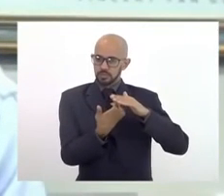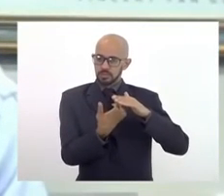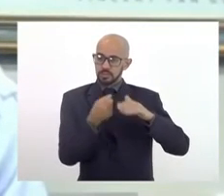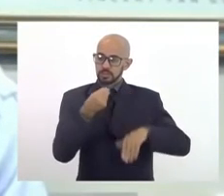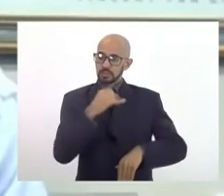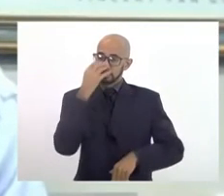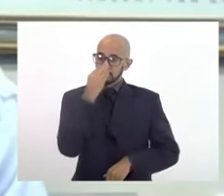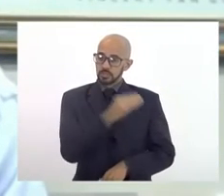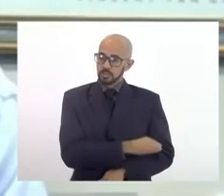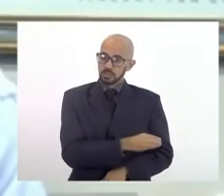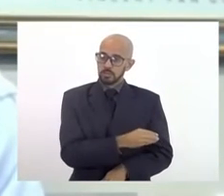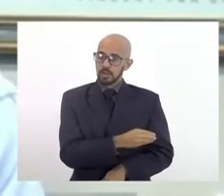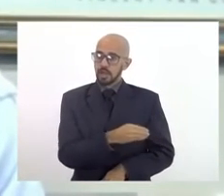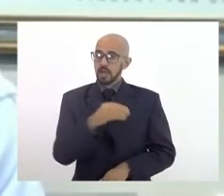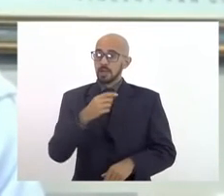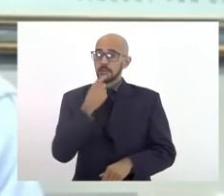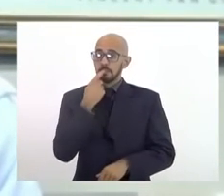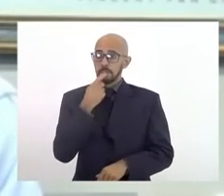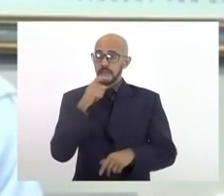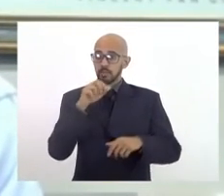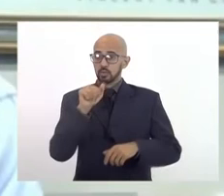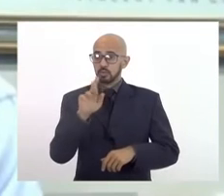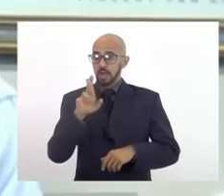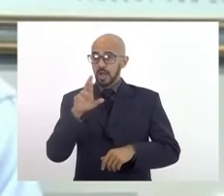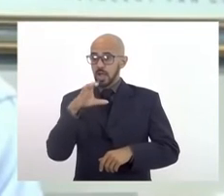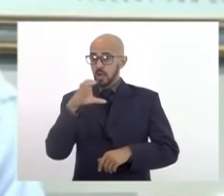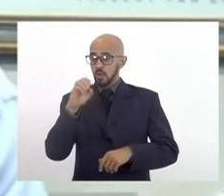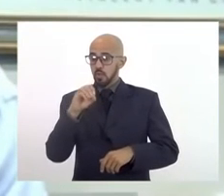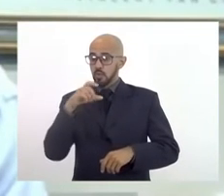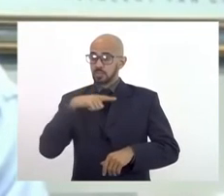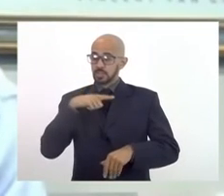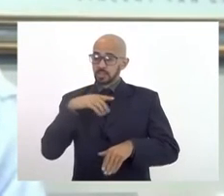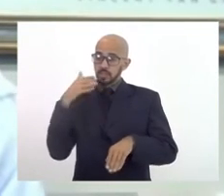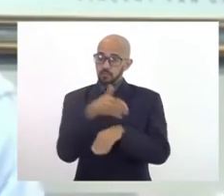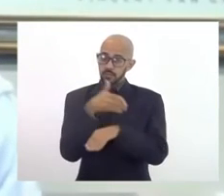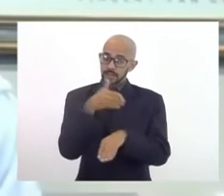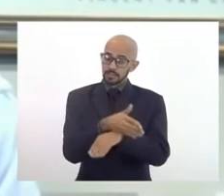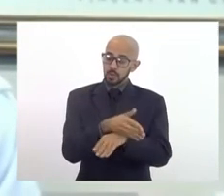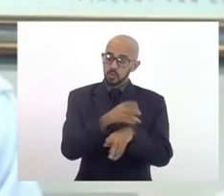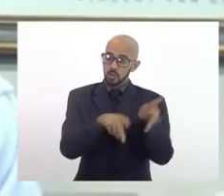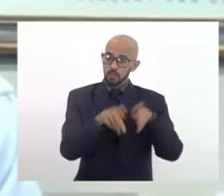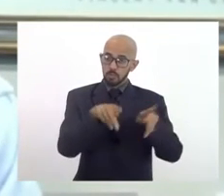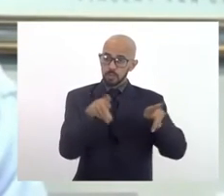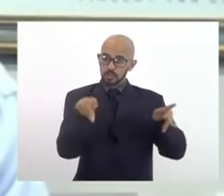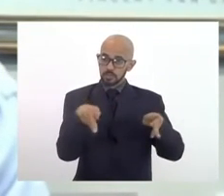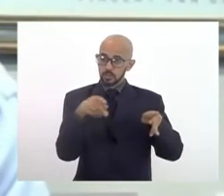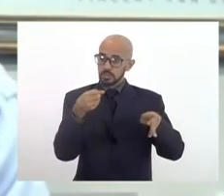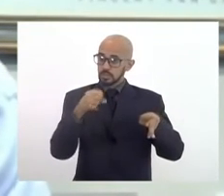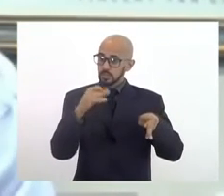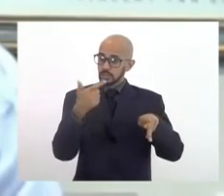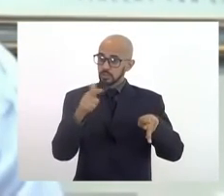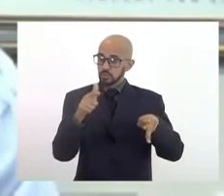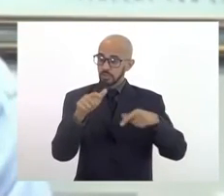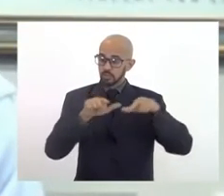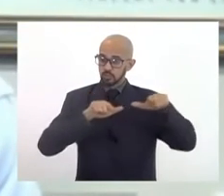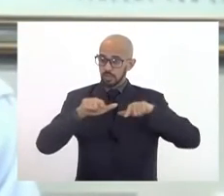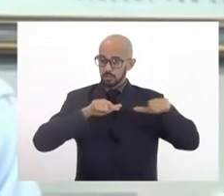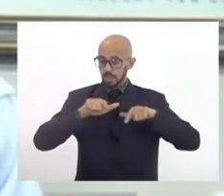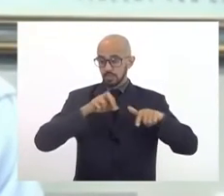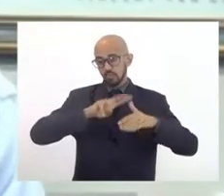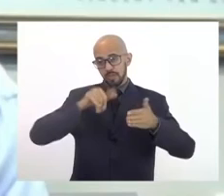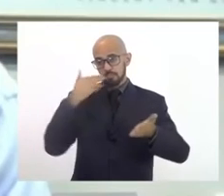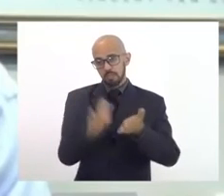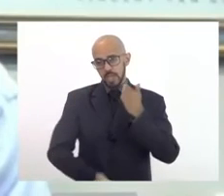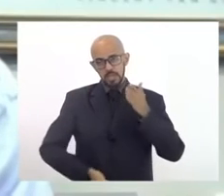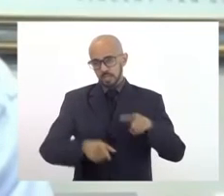já tem algumas áreas perto do ar que a gente já começa a ver alguma certa invasão. Se nós não fizermos um trabalho rápido, nós vamos perder aquela região também do Rio de